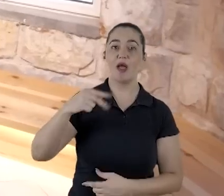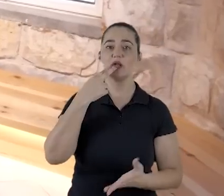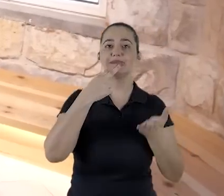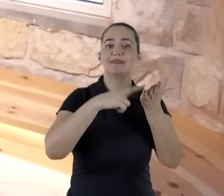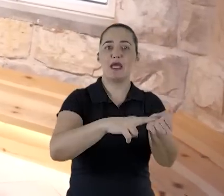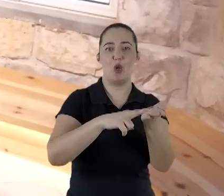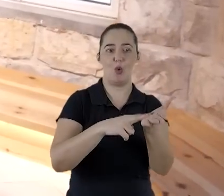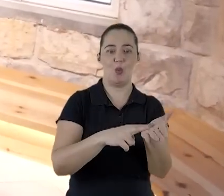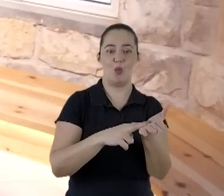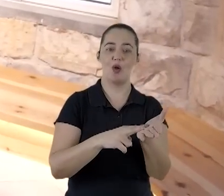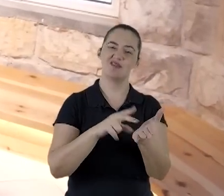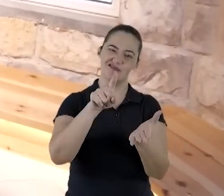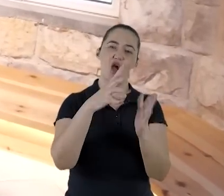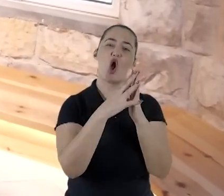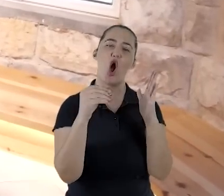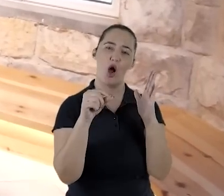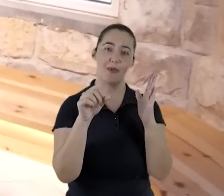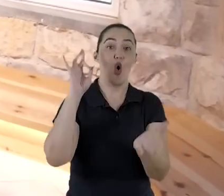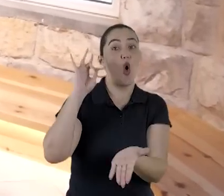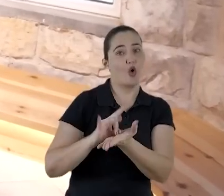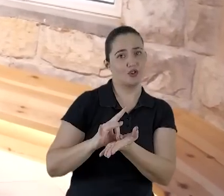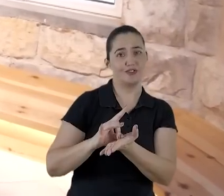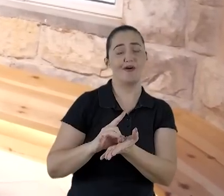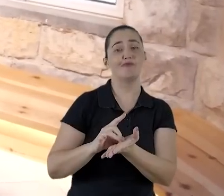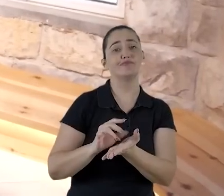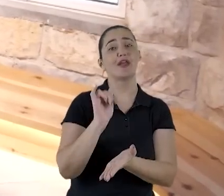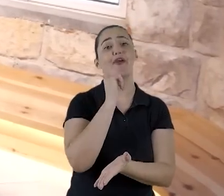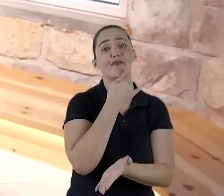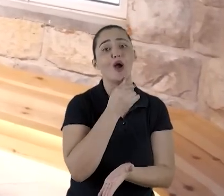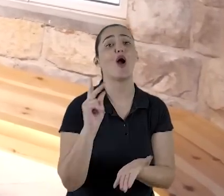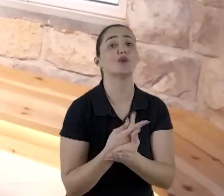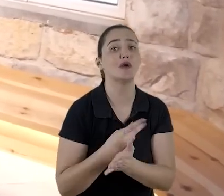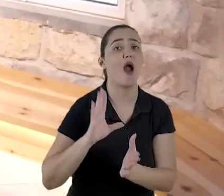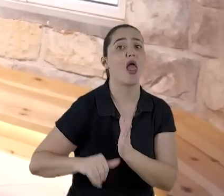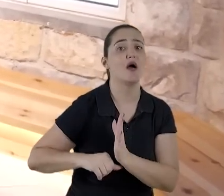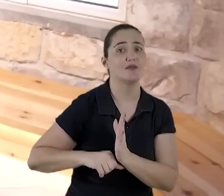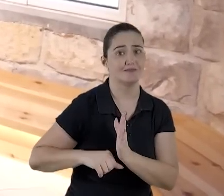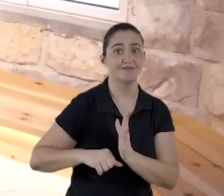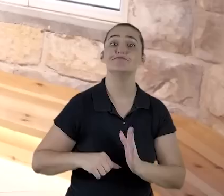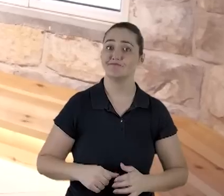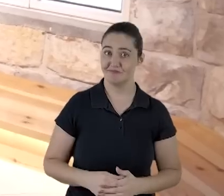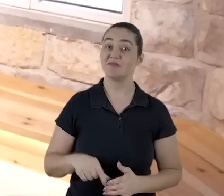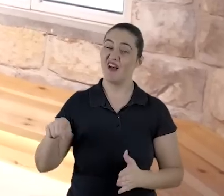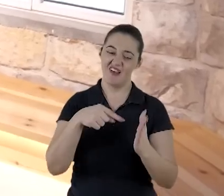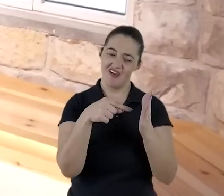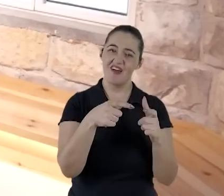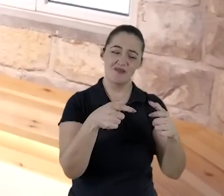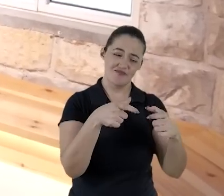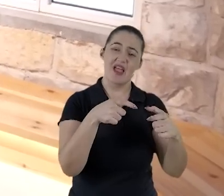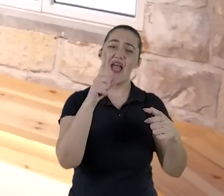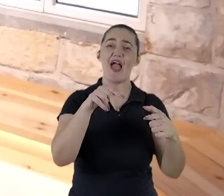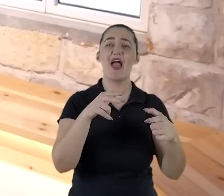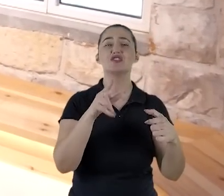uma cópia, porque o original, infelizmente, foi roubado. Eles encontraram uma cópia desse selo no século XX, mas nós não